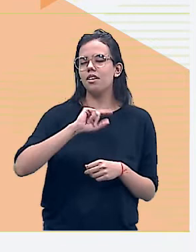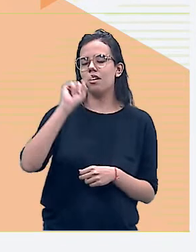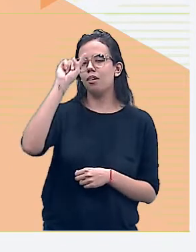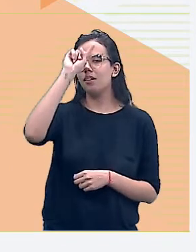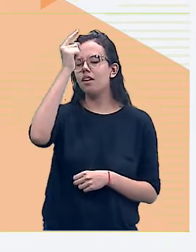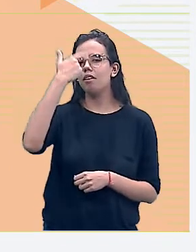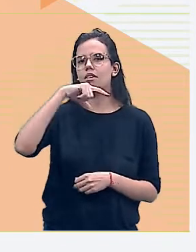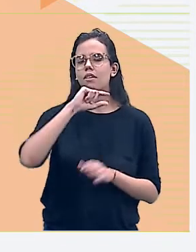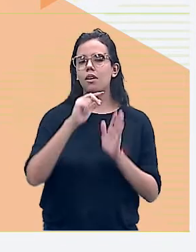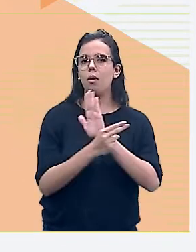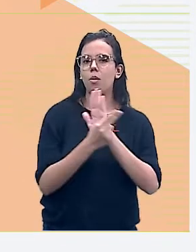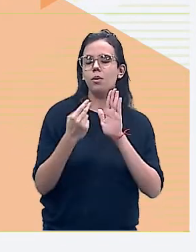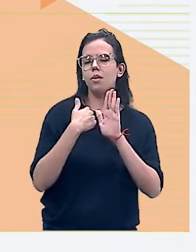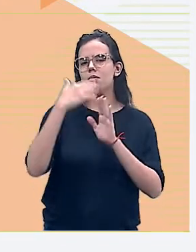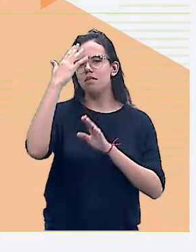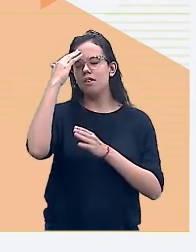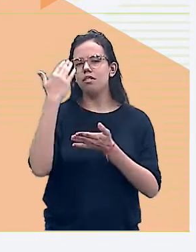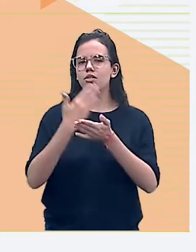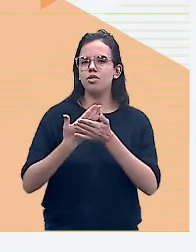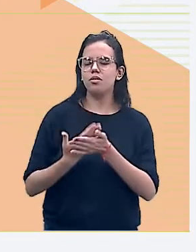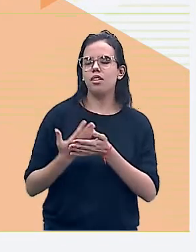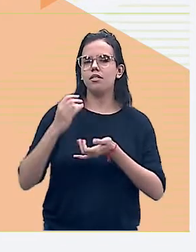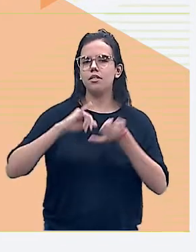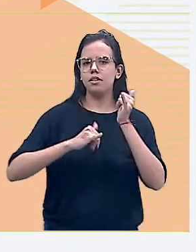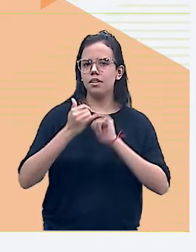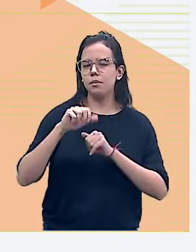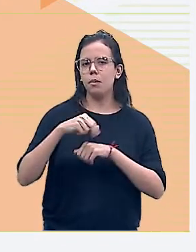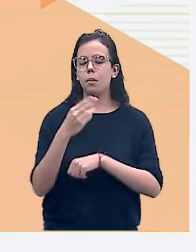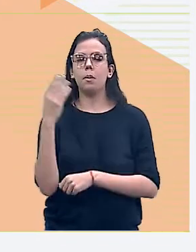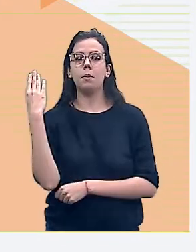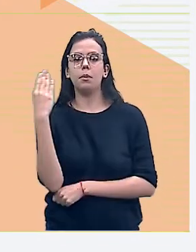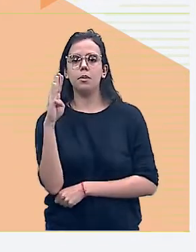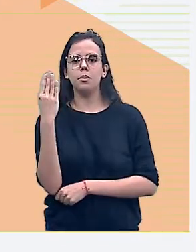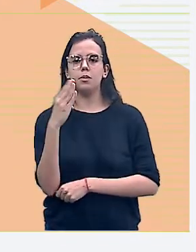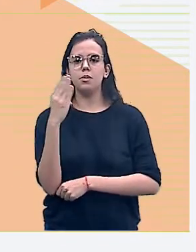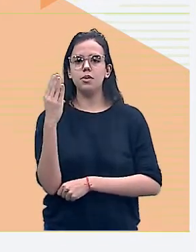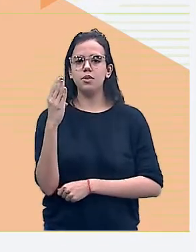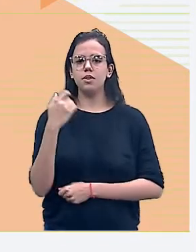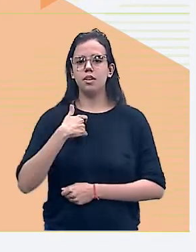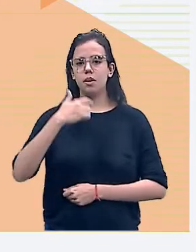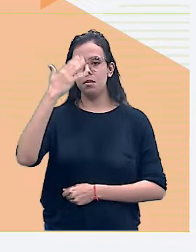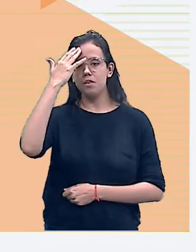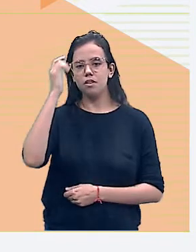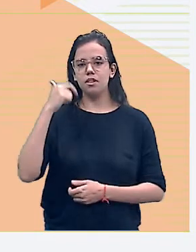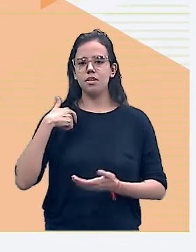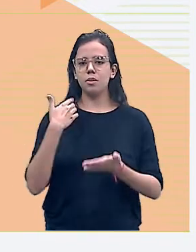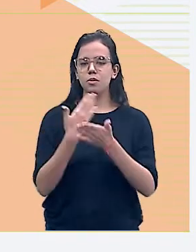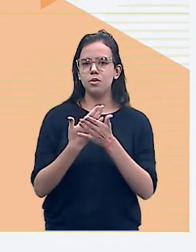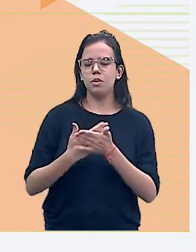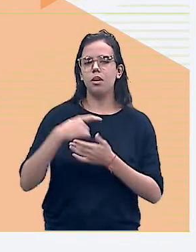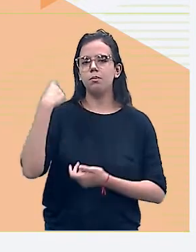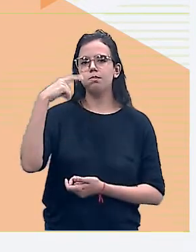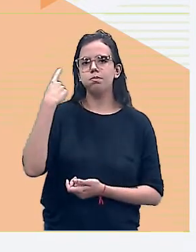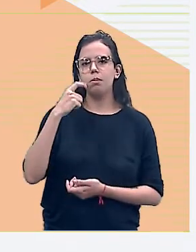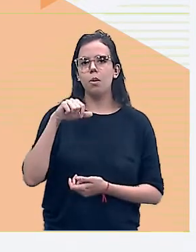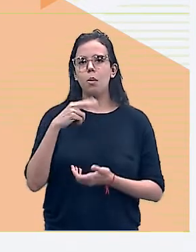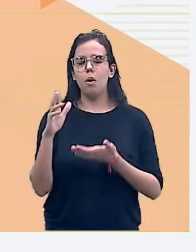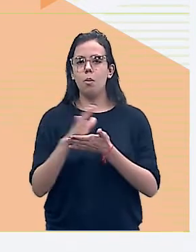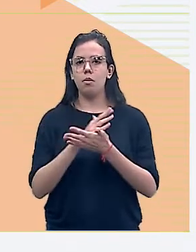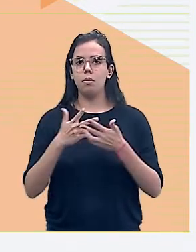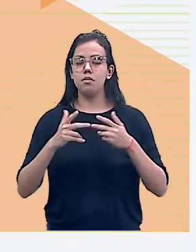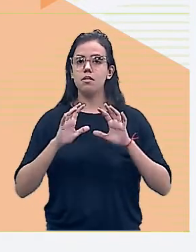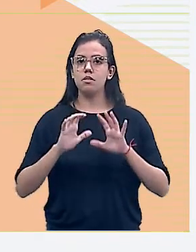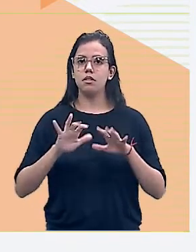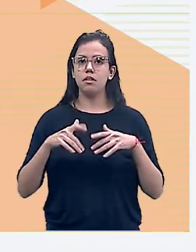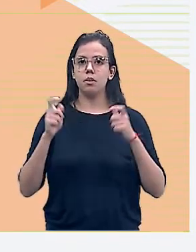eu sei que eu estudei isso em química você curte deixe em biologia ou eu sei que eu vi isso estudando direito algo do tipo